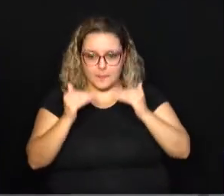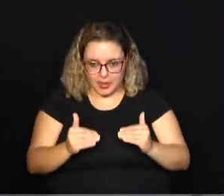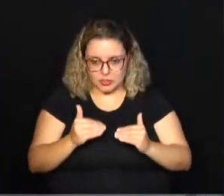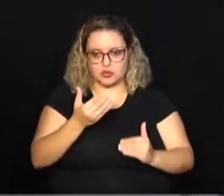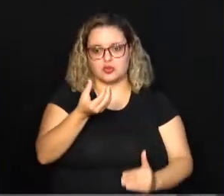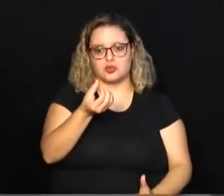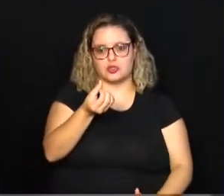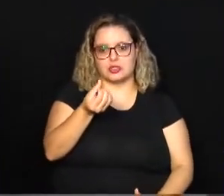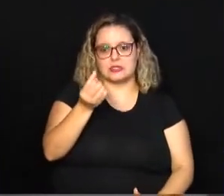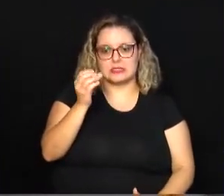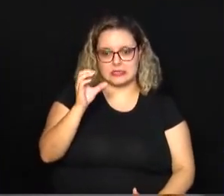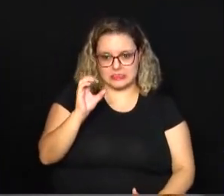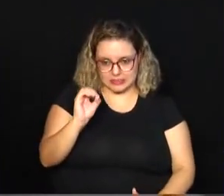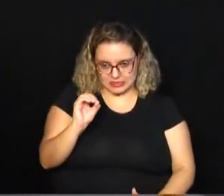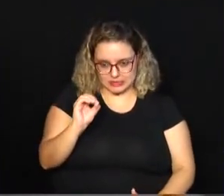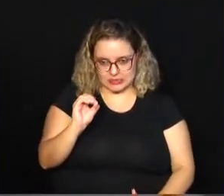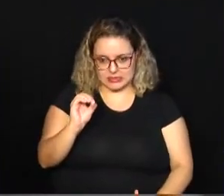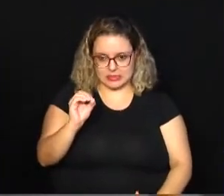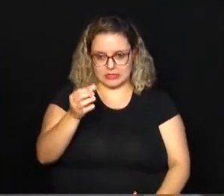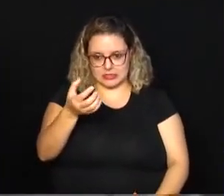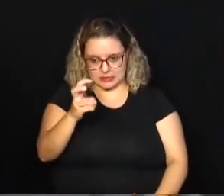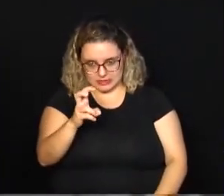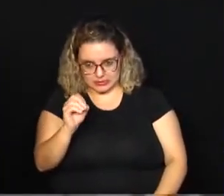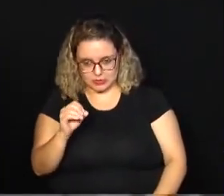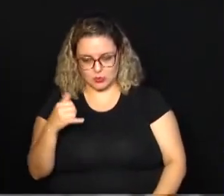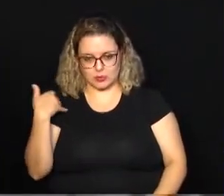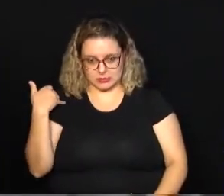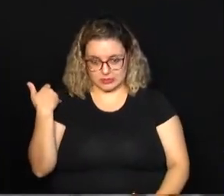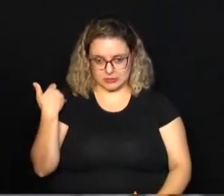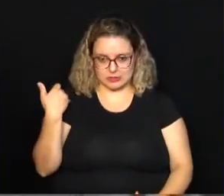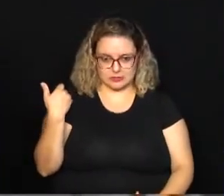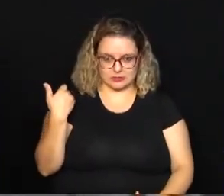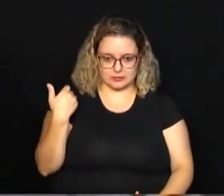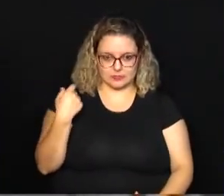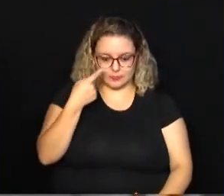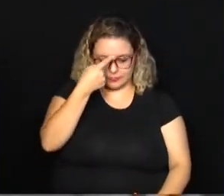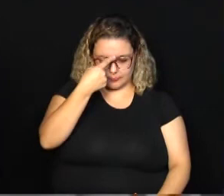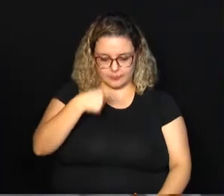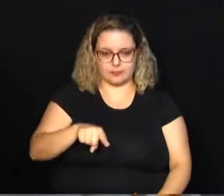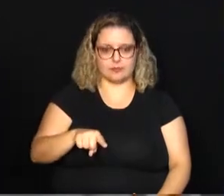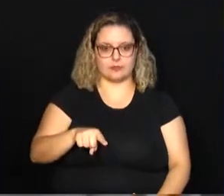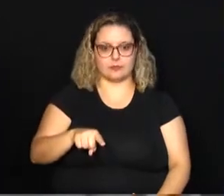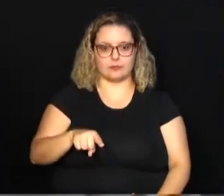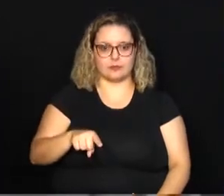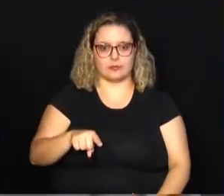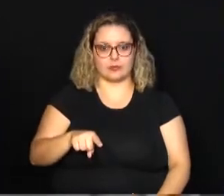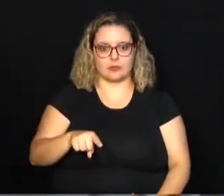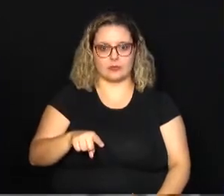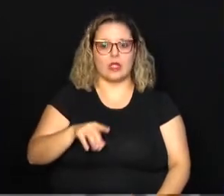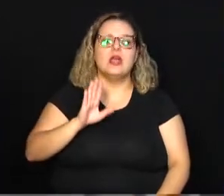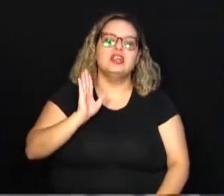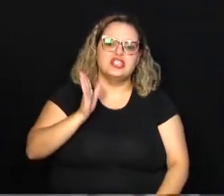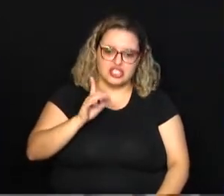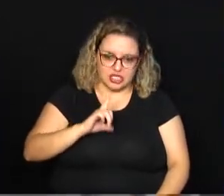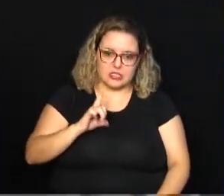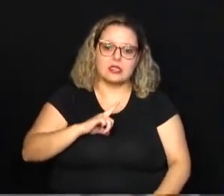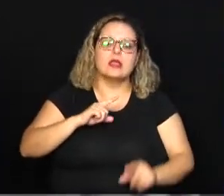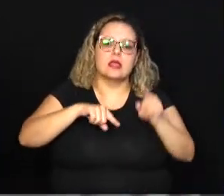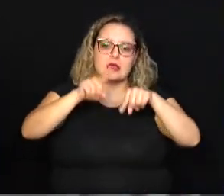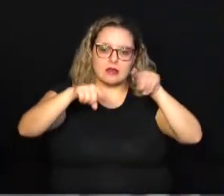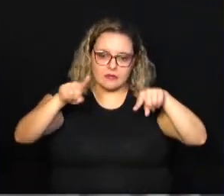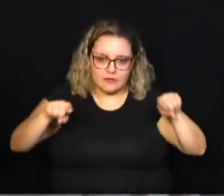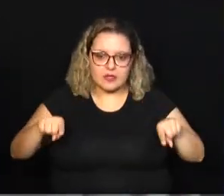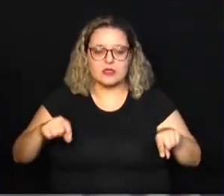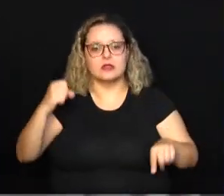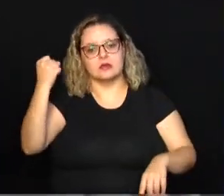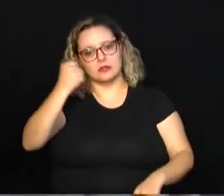abaixo de 50 anos. Então, o perfil, a clínica nos permite falar que já está a variante aqui de uma